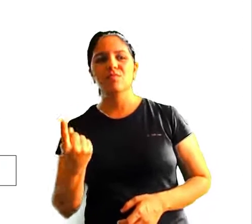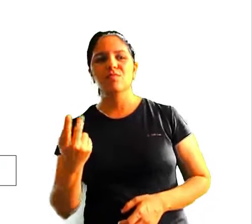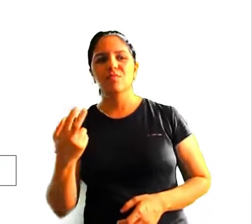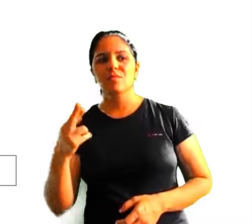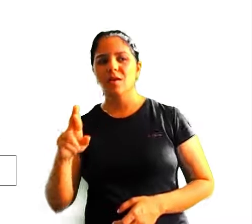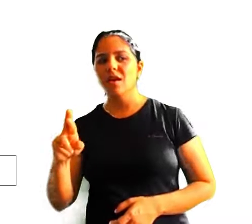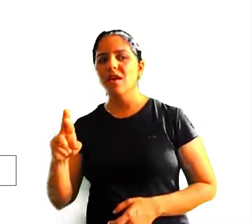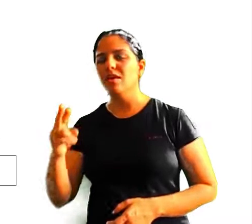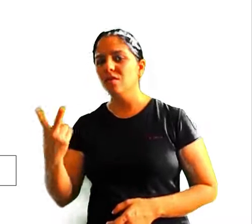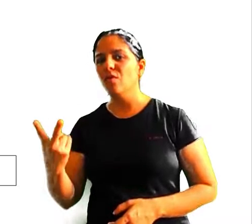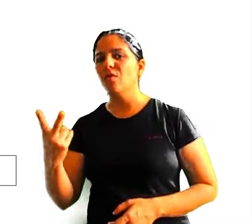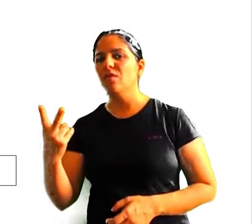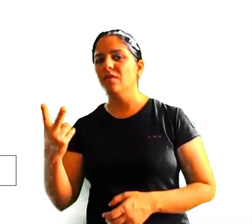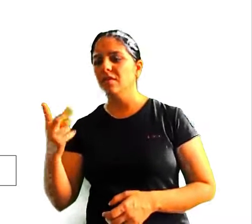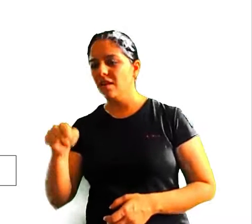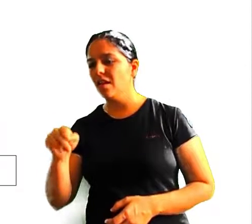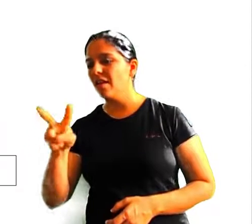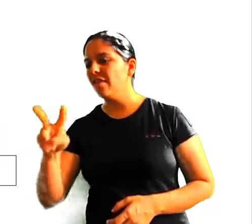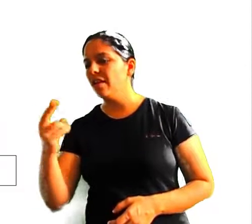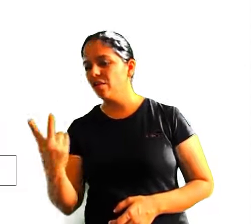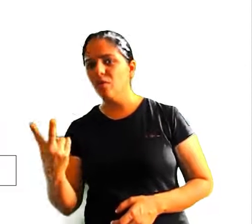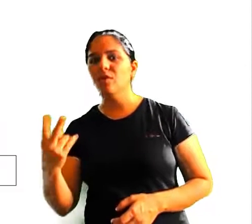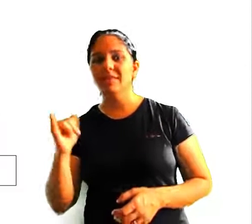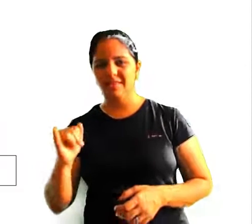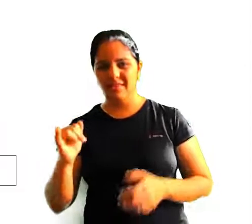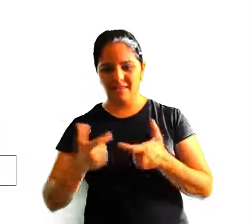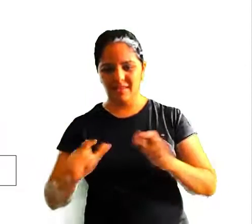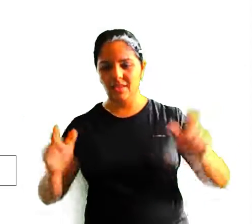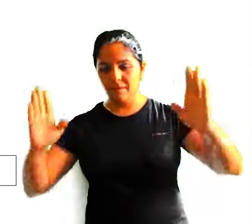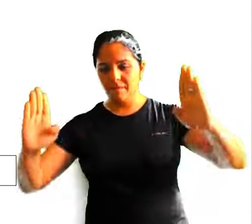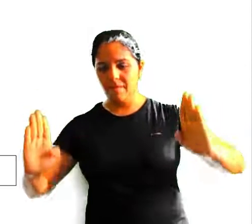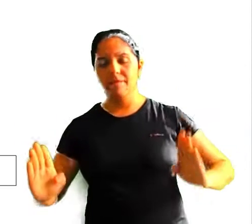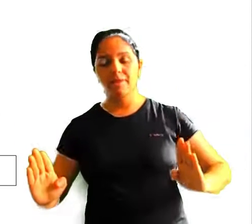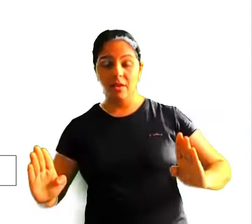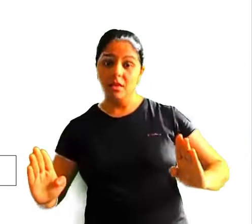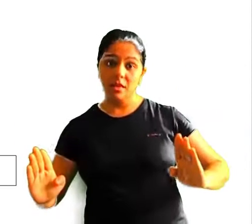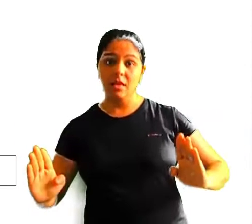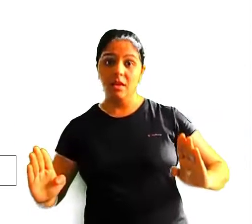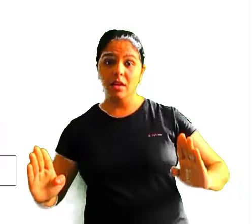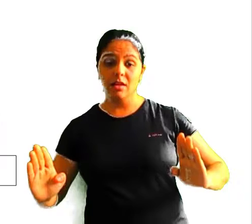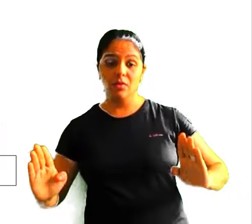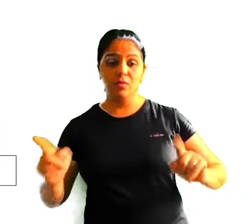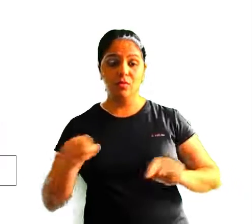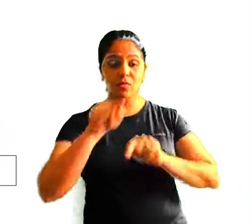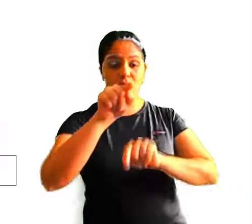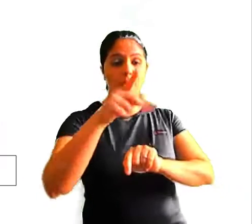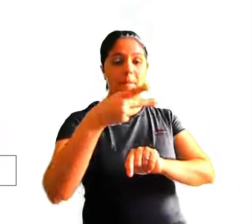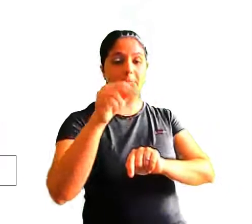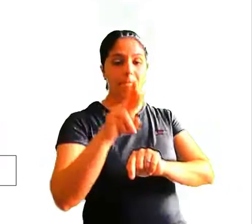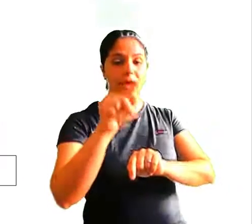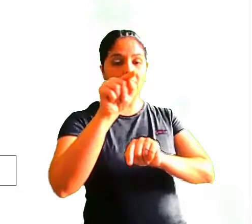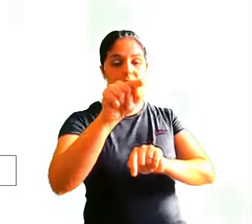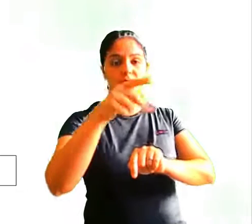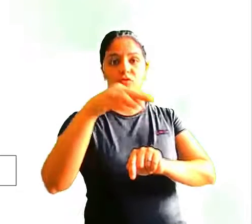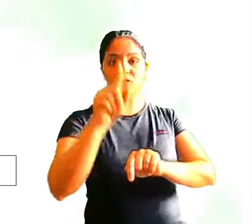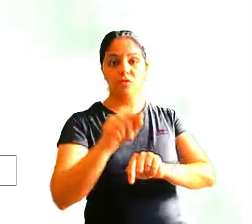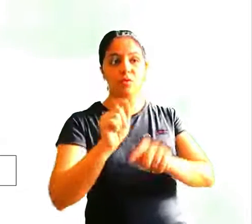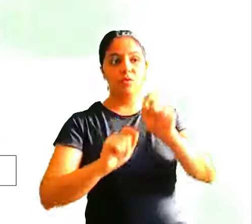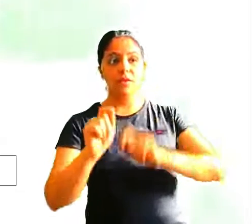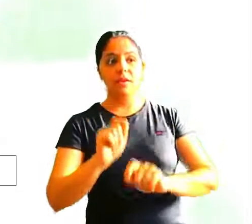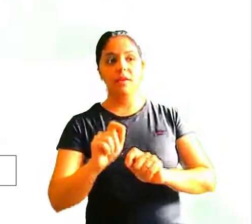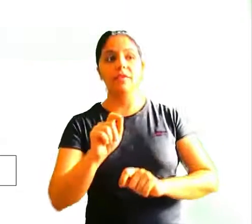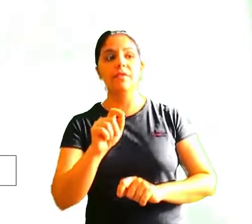é V1. A tensão em R2 é V2. A tensão em R3 é V3. Se eles estão em paralelo, ou seja, se eles